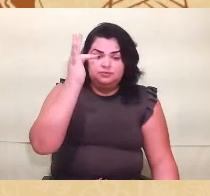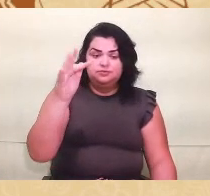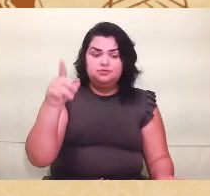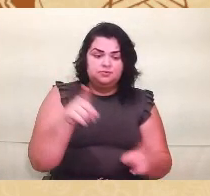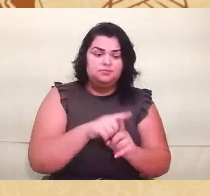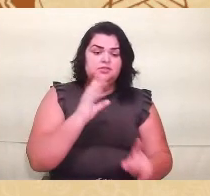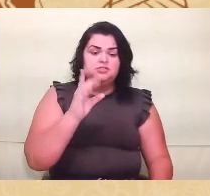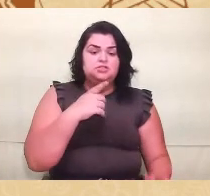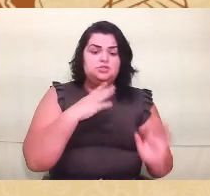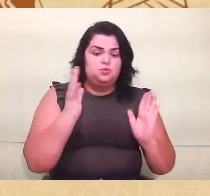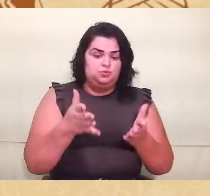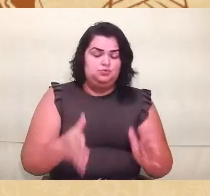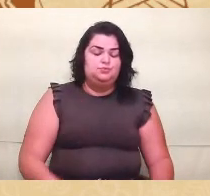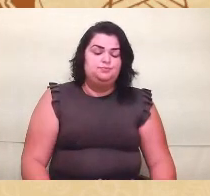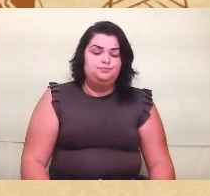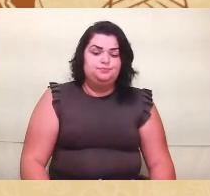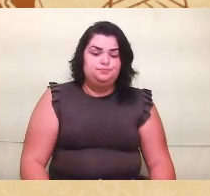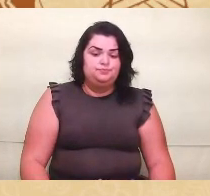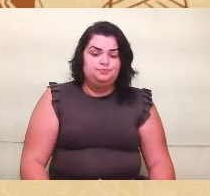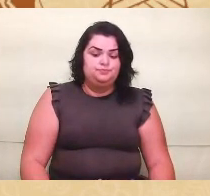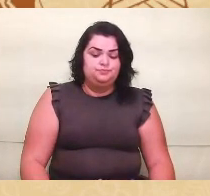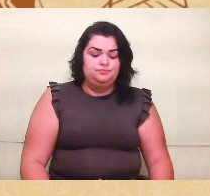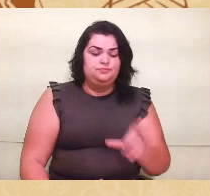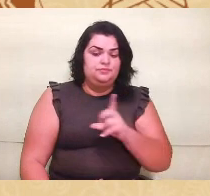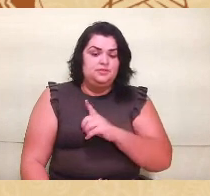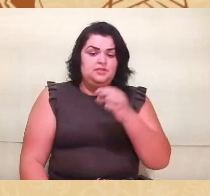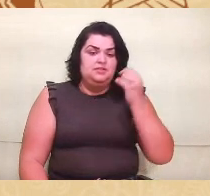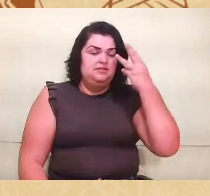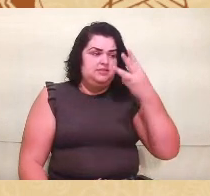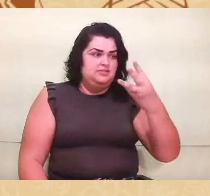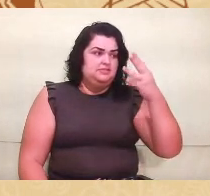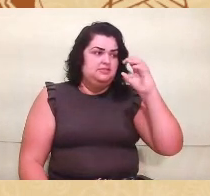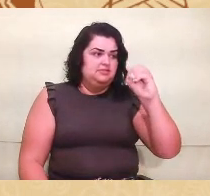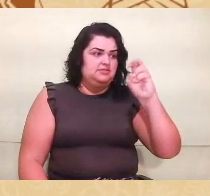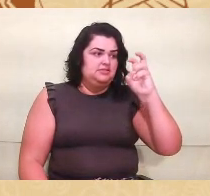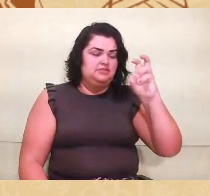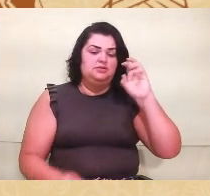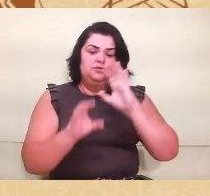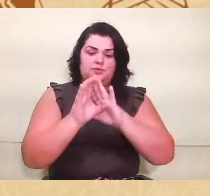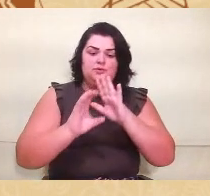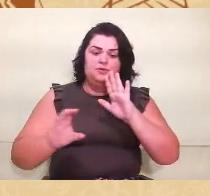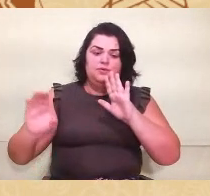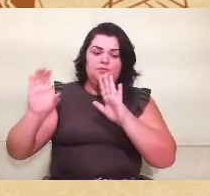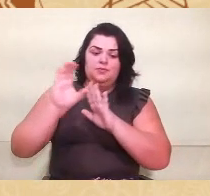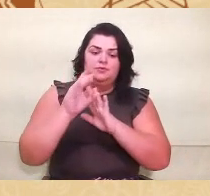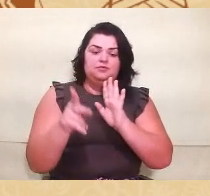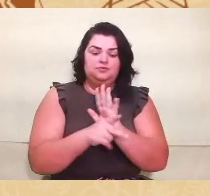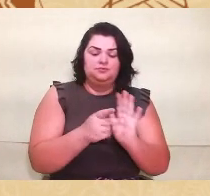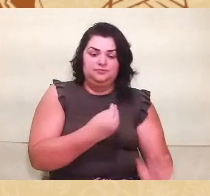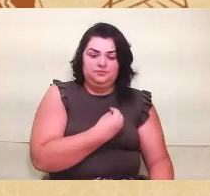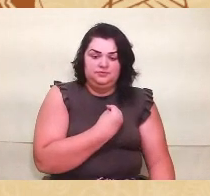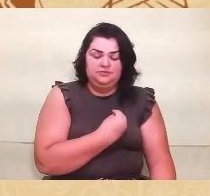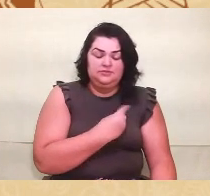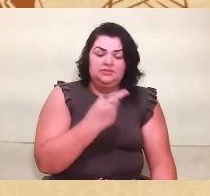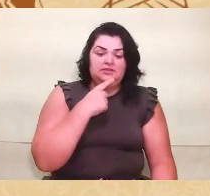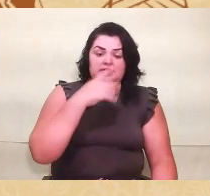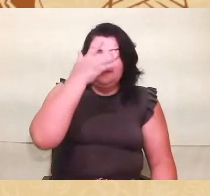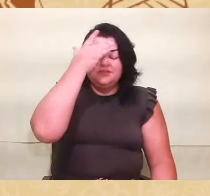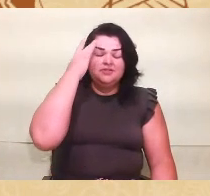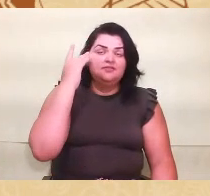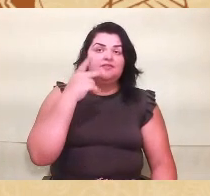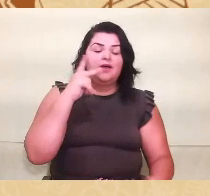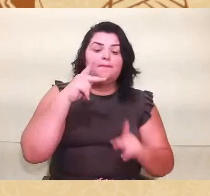hoje. Até porque esse país aqui são 305 povos, viu, minha gente? E a palavra